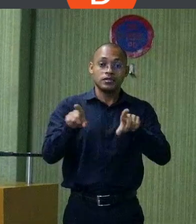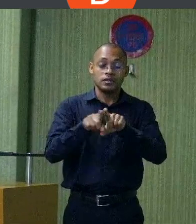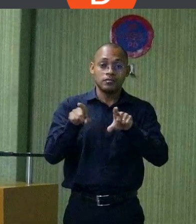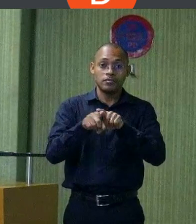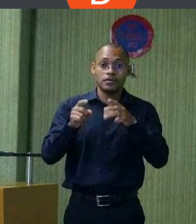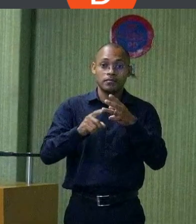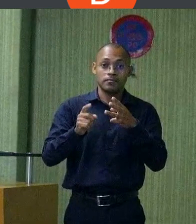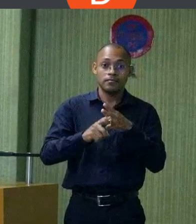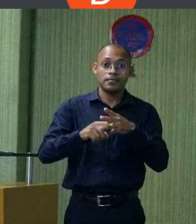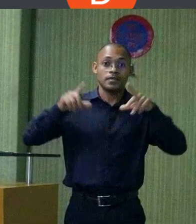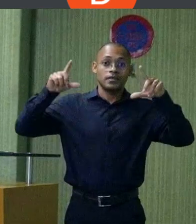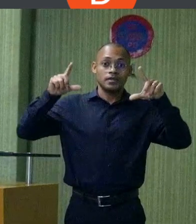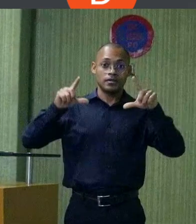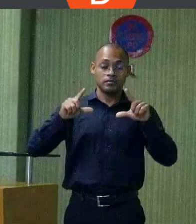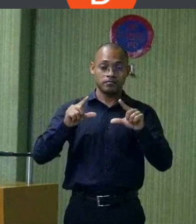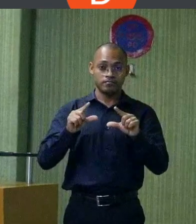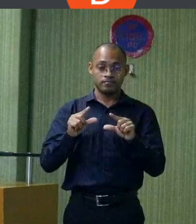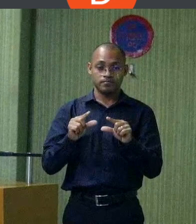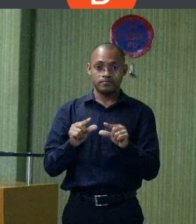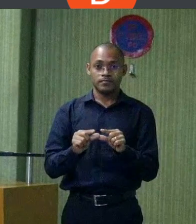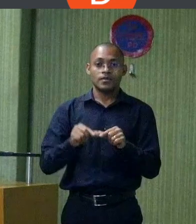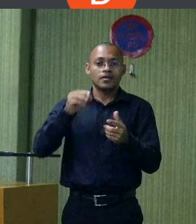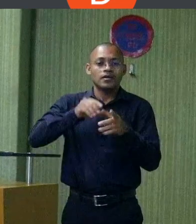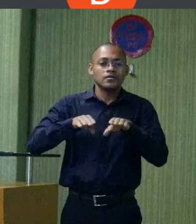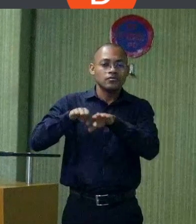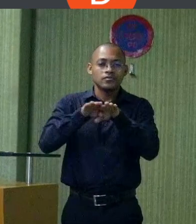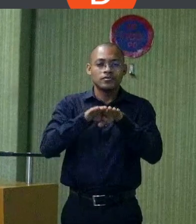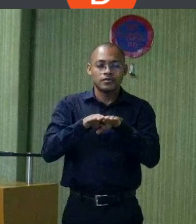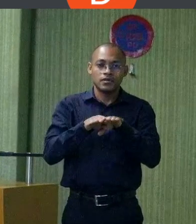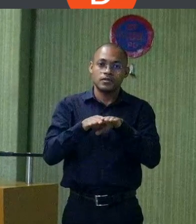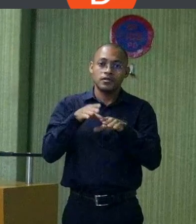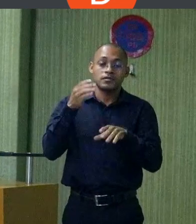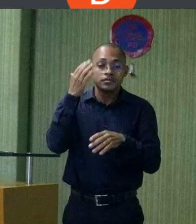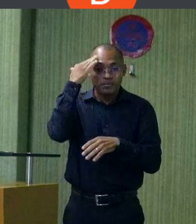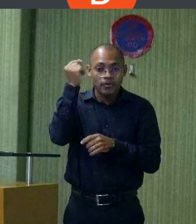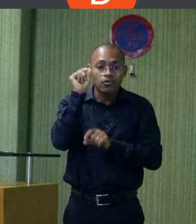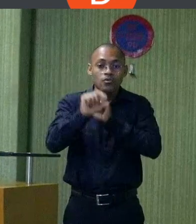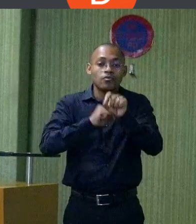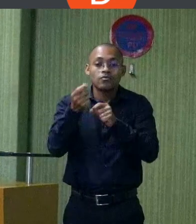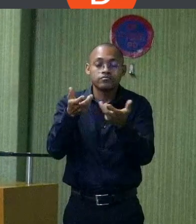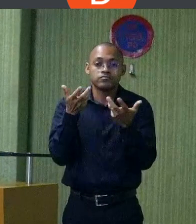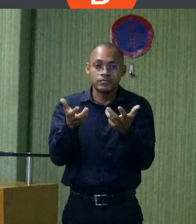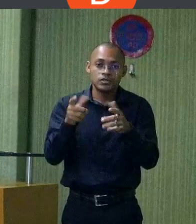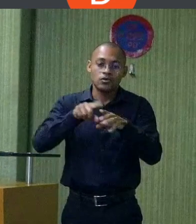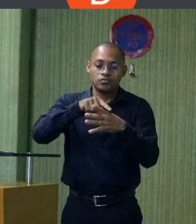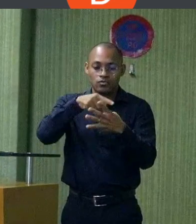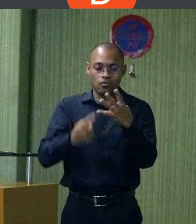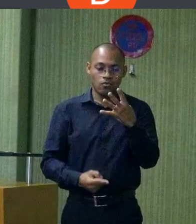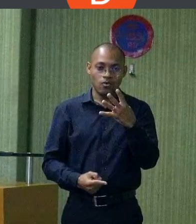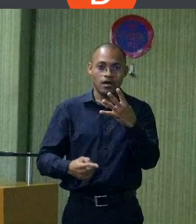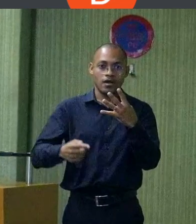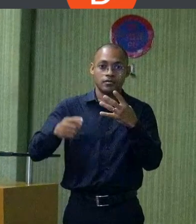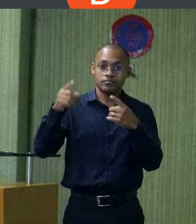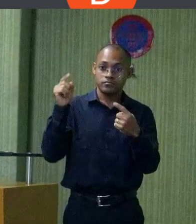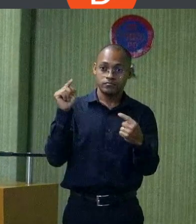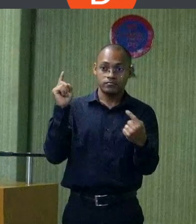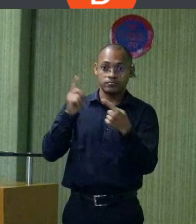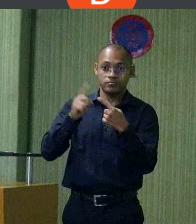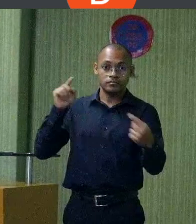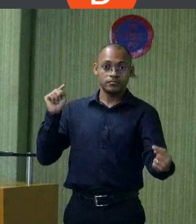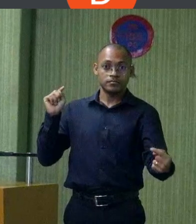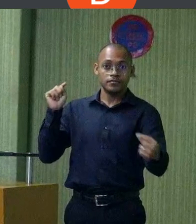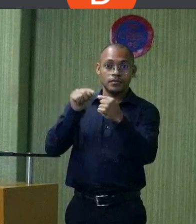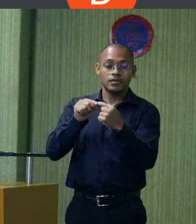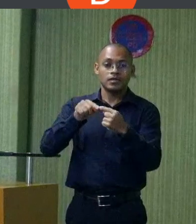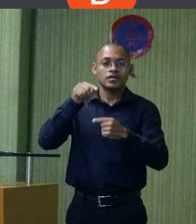à redução das das desigualdades Nas condições de oferta Então são quatro metas no objetivo que trata do financiamento e